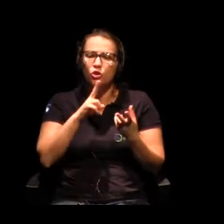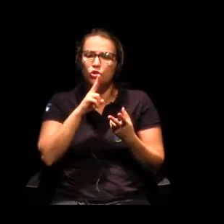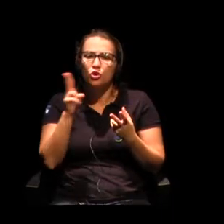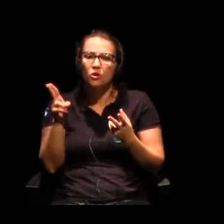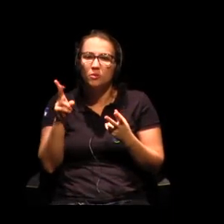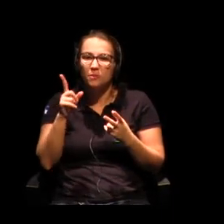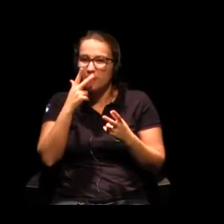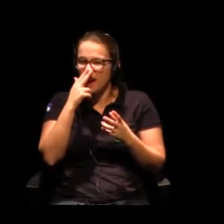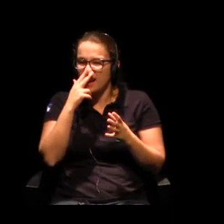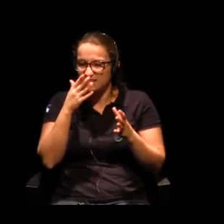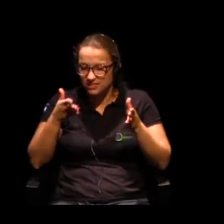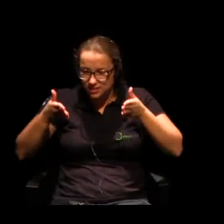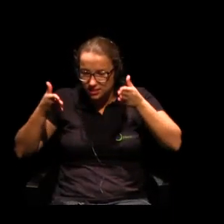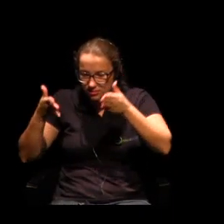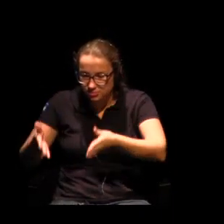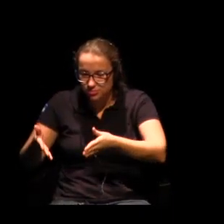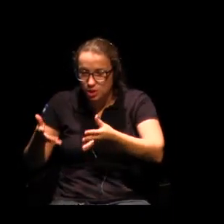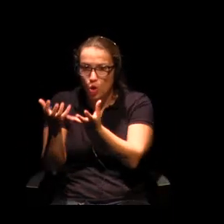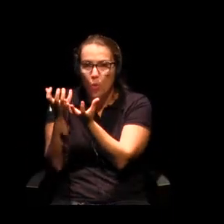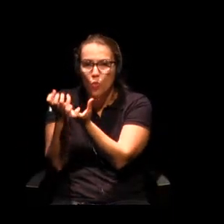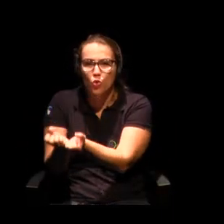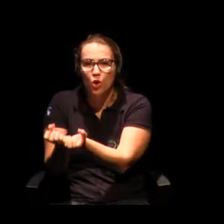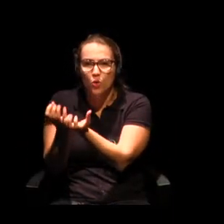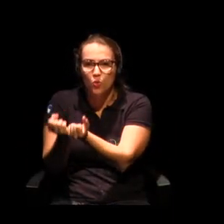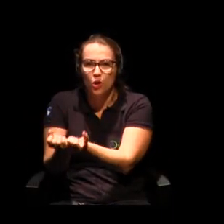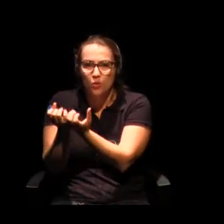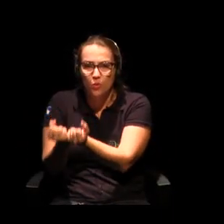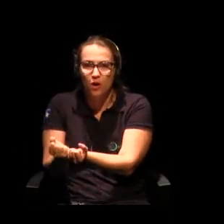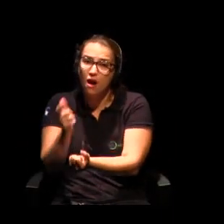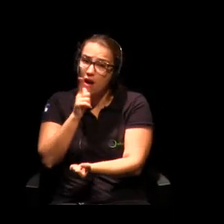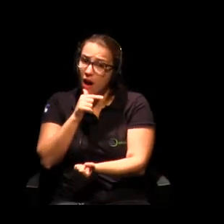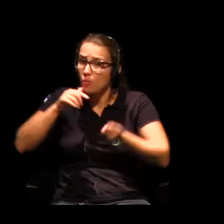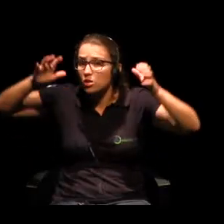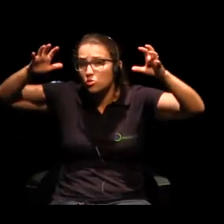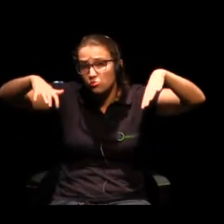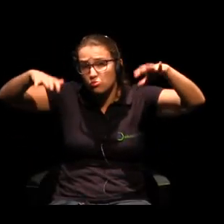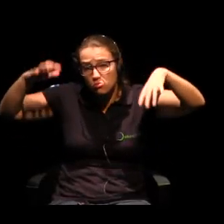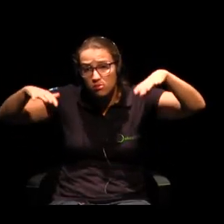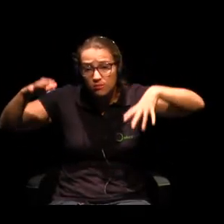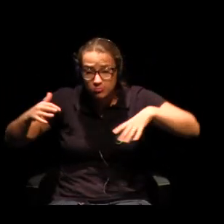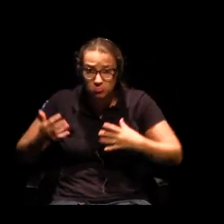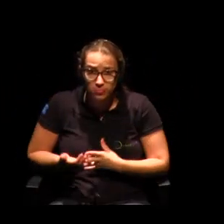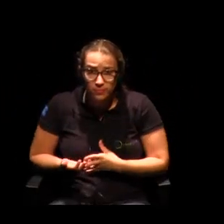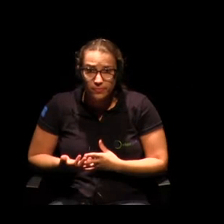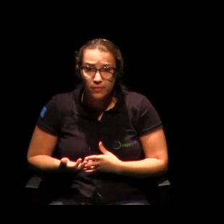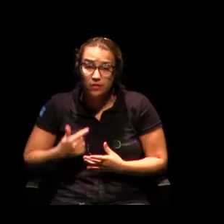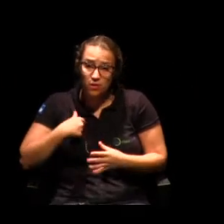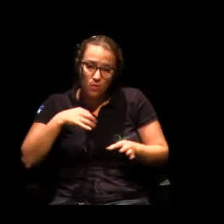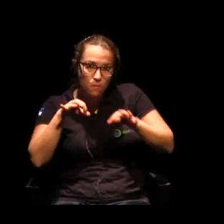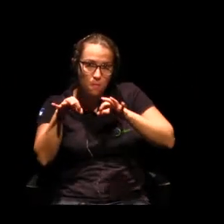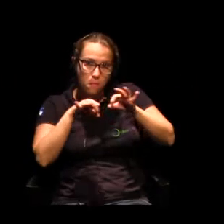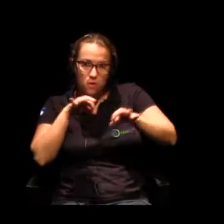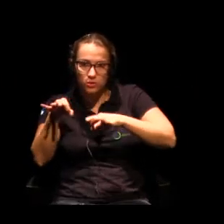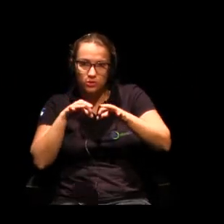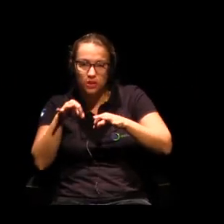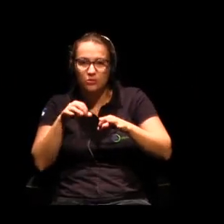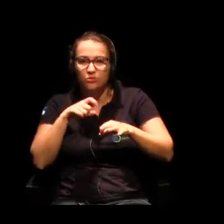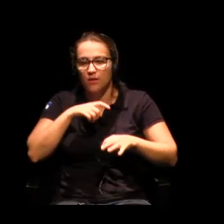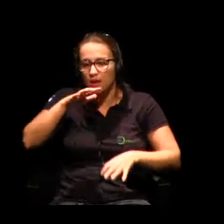água, que se chama o estacionamento esponja, que foi feito para absorver a água das chuvas. Então